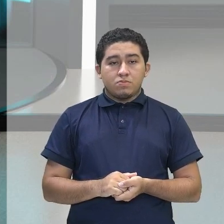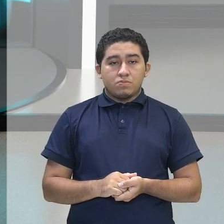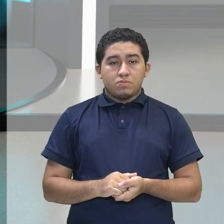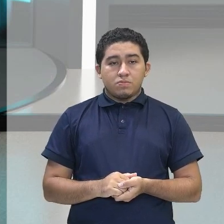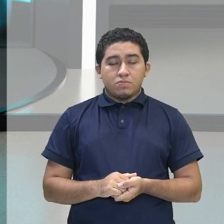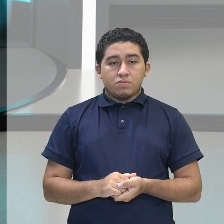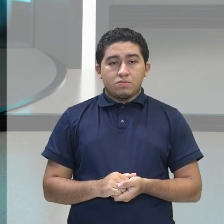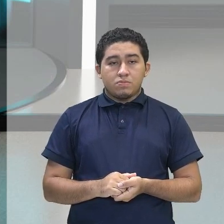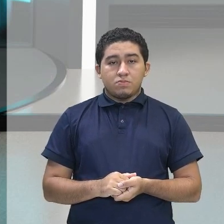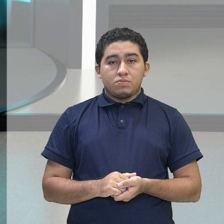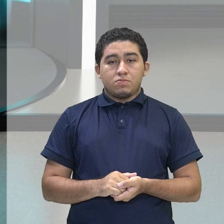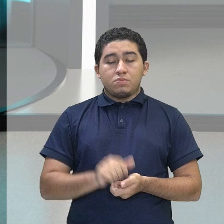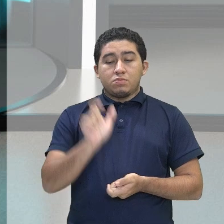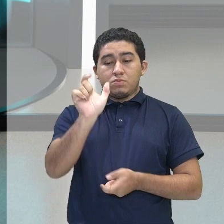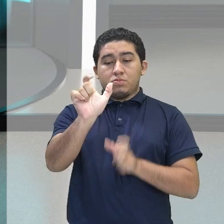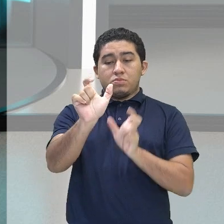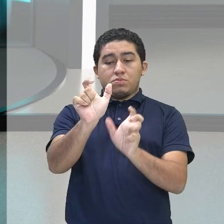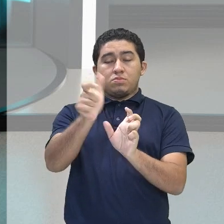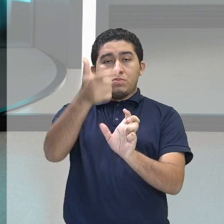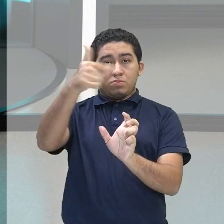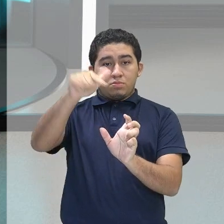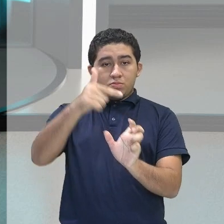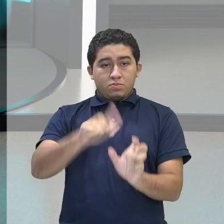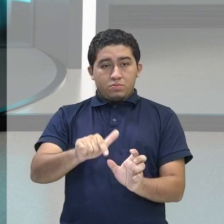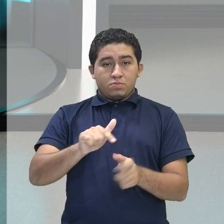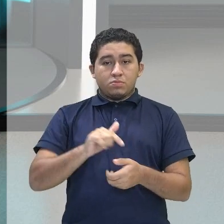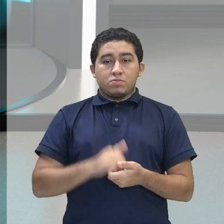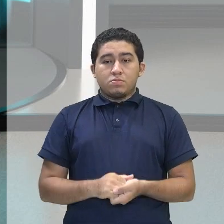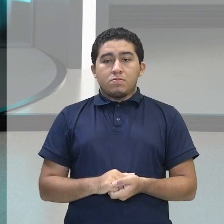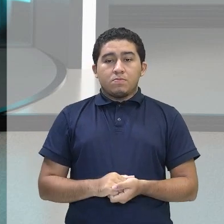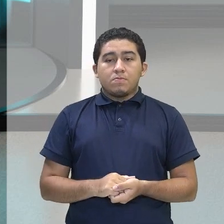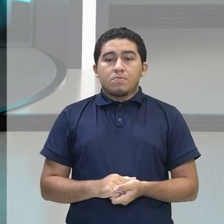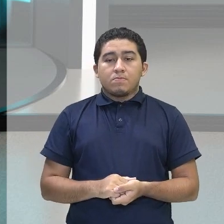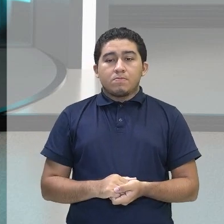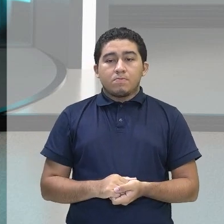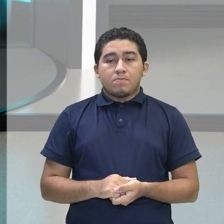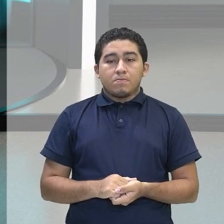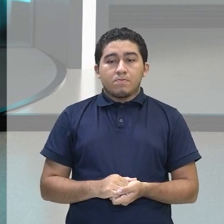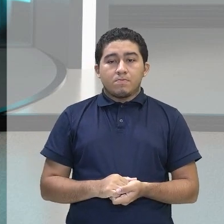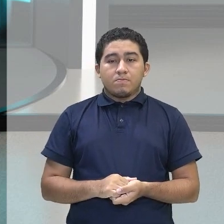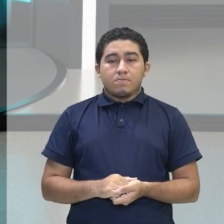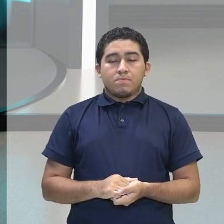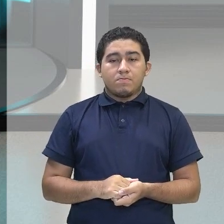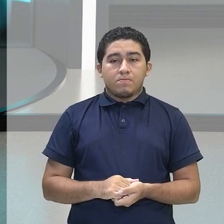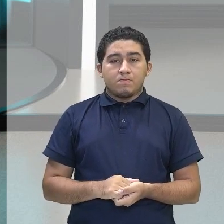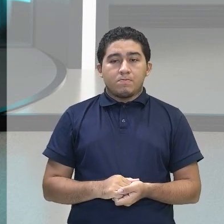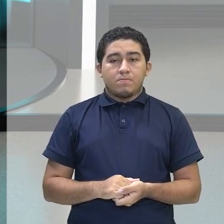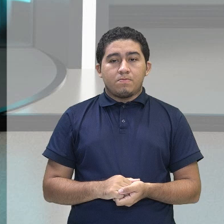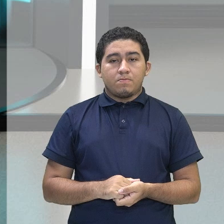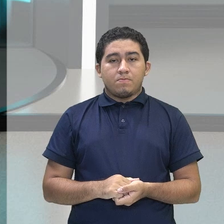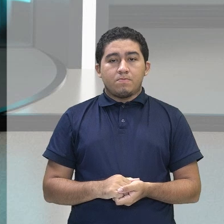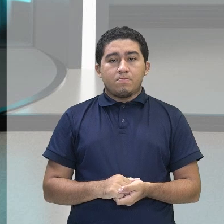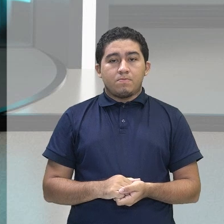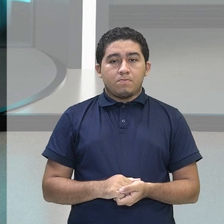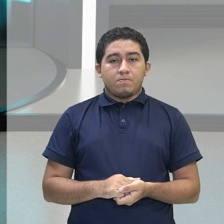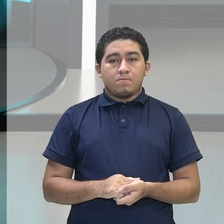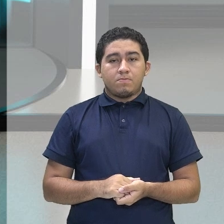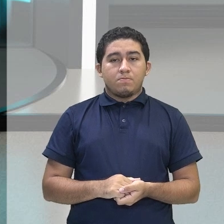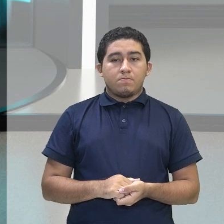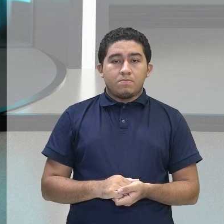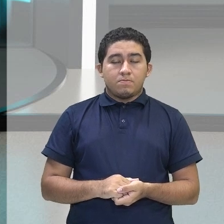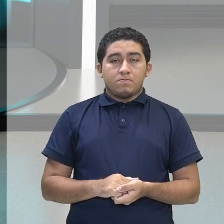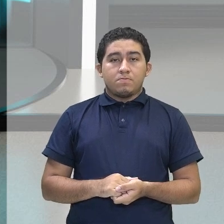né? 2 vezes aqui aparece o analyst. Então, vocês puderam observar que a gente tem